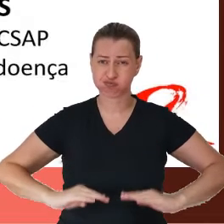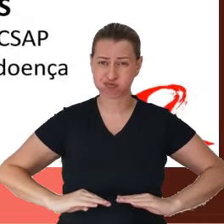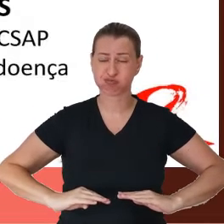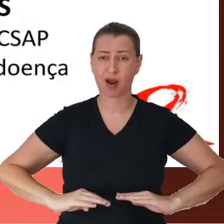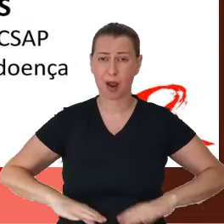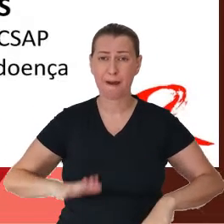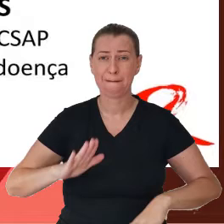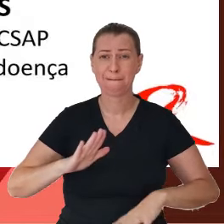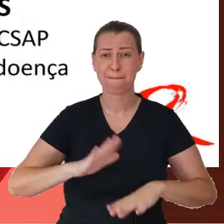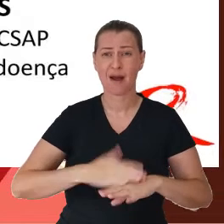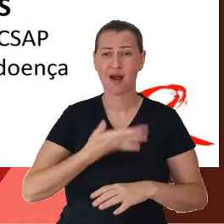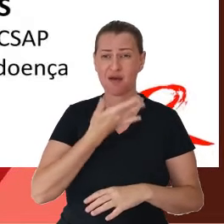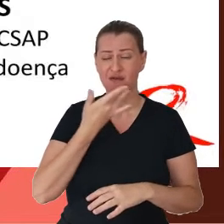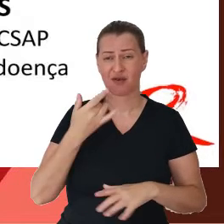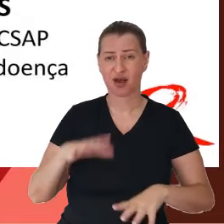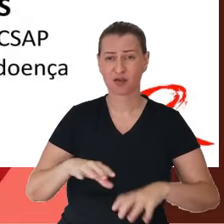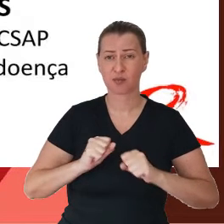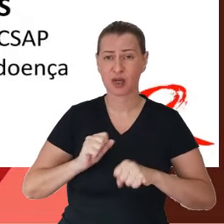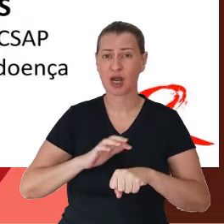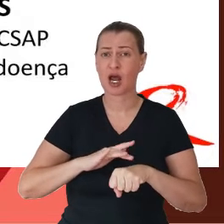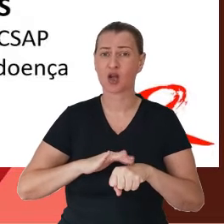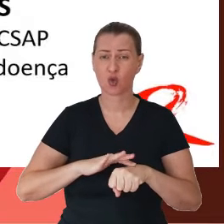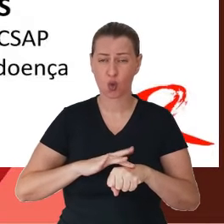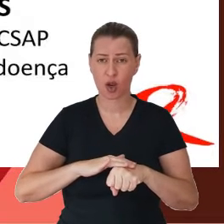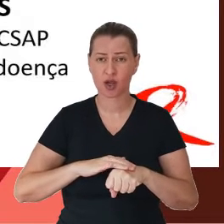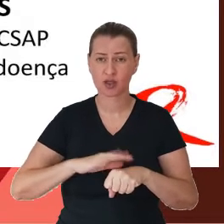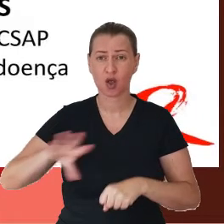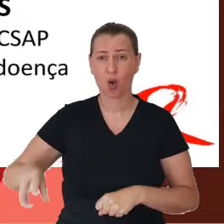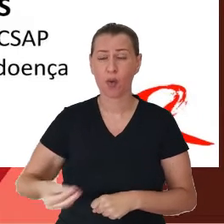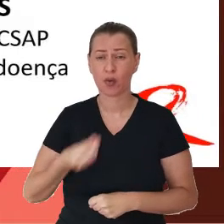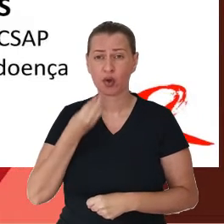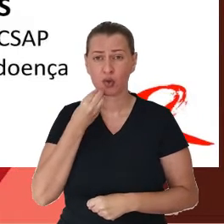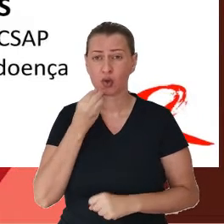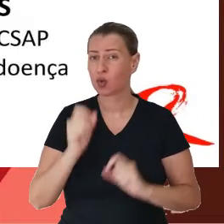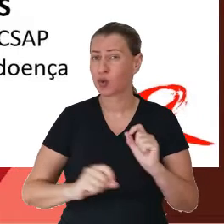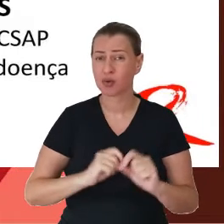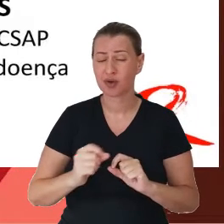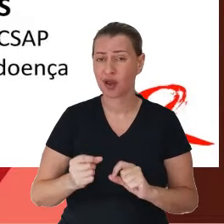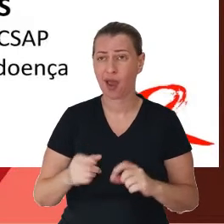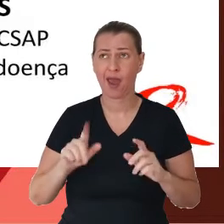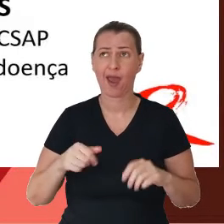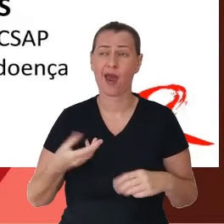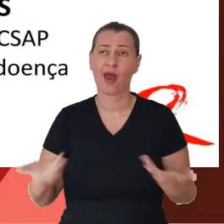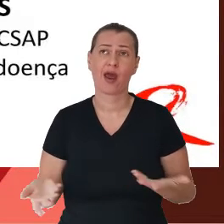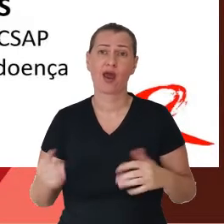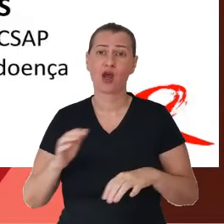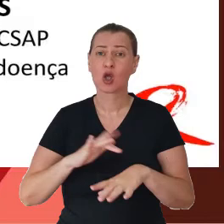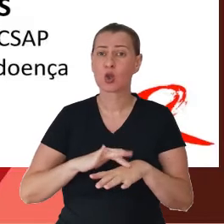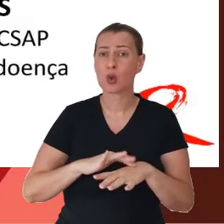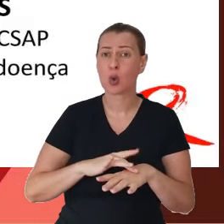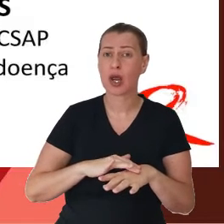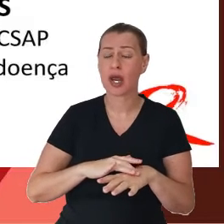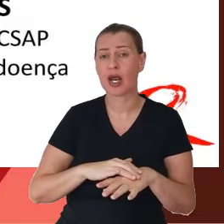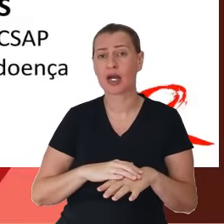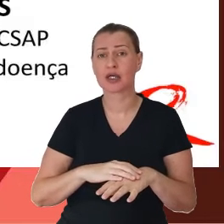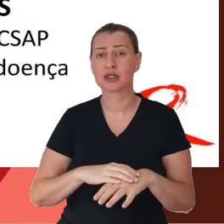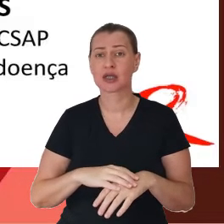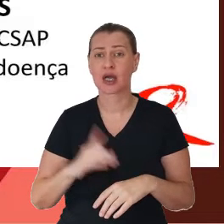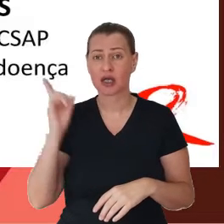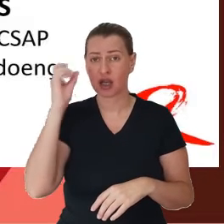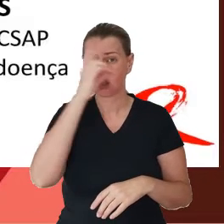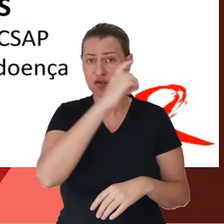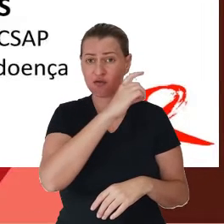mais vulnerável, suscetível a ter doenças oportunistas, que são doenças que não se manifestam ou acontecem com pouquíssima